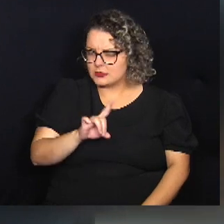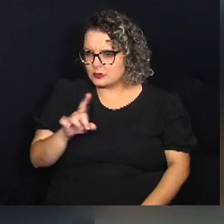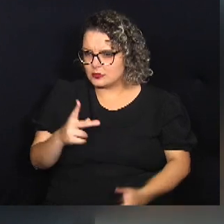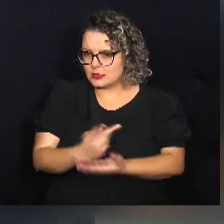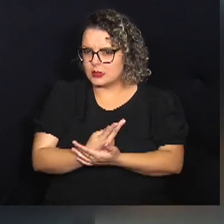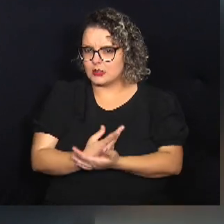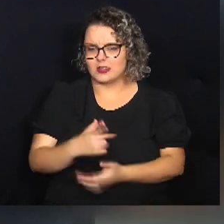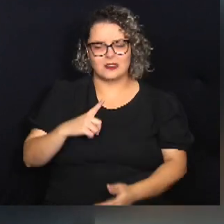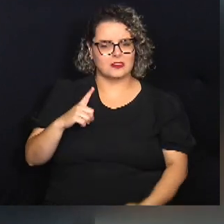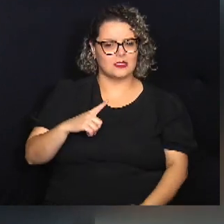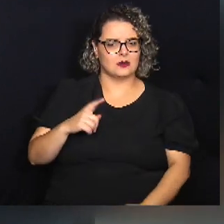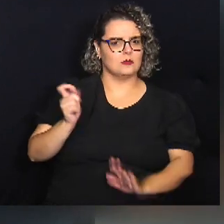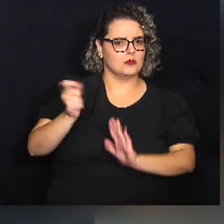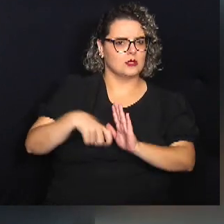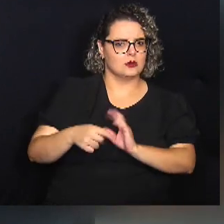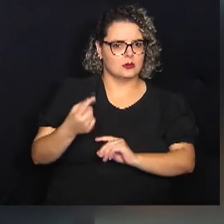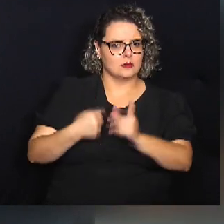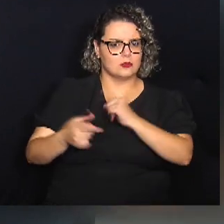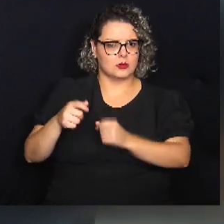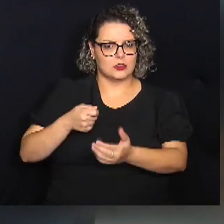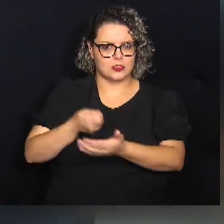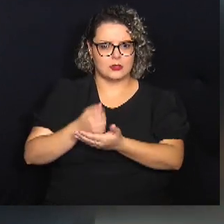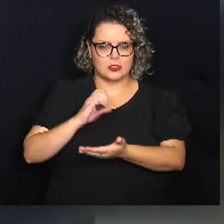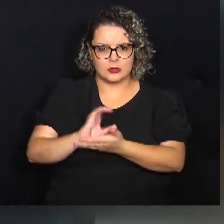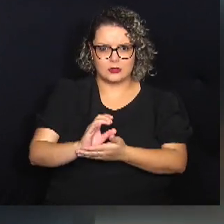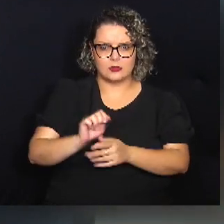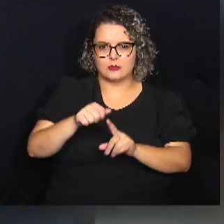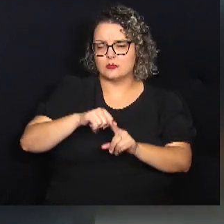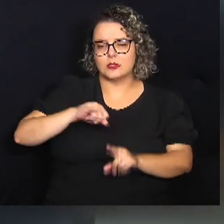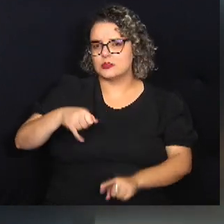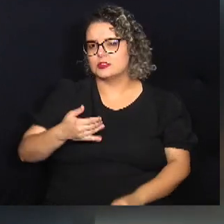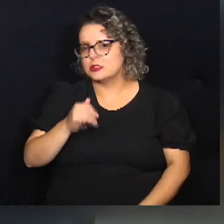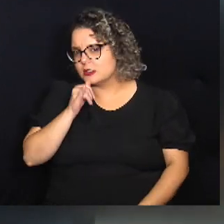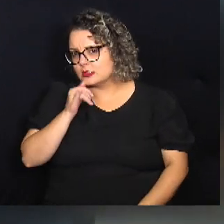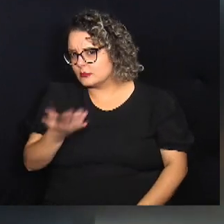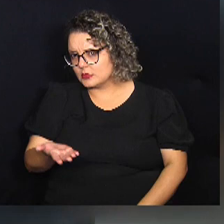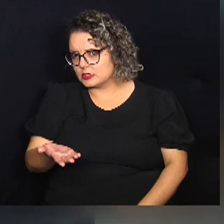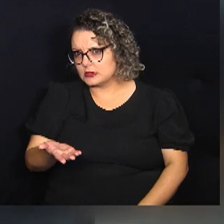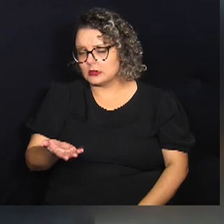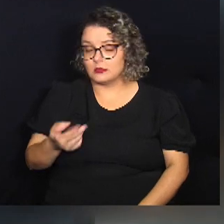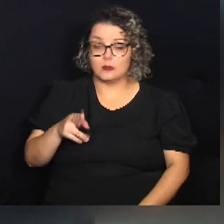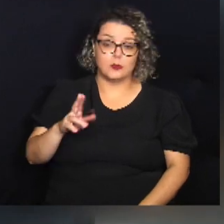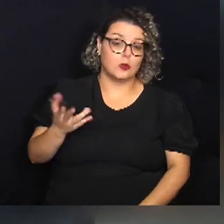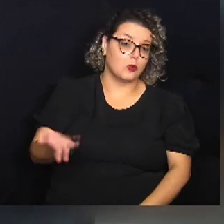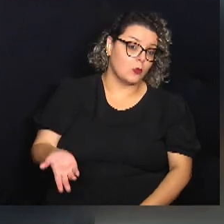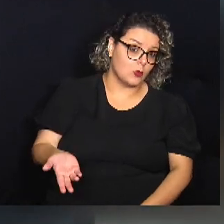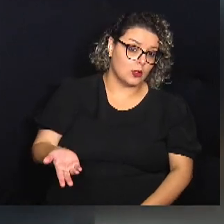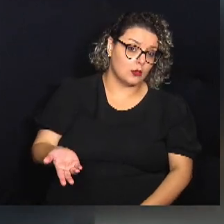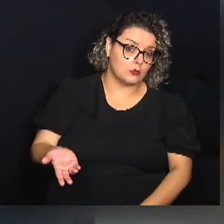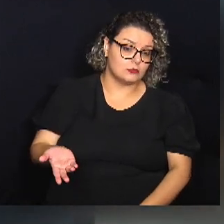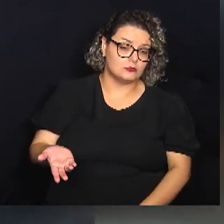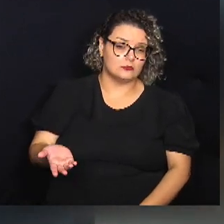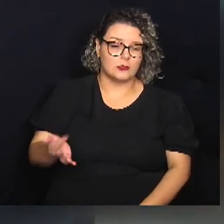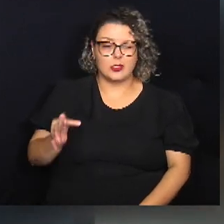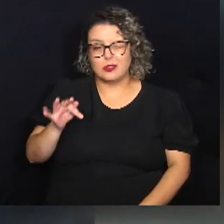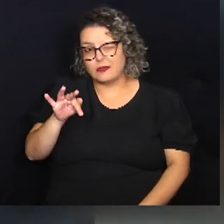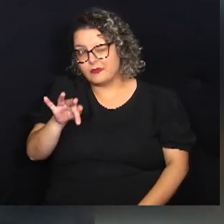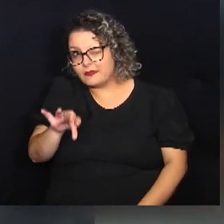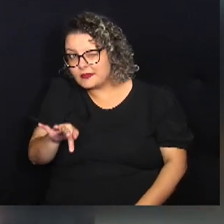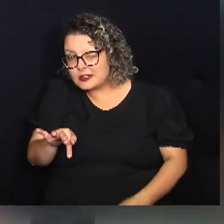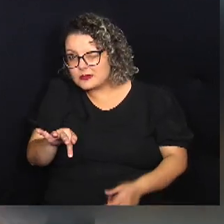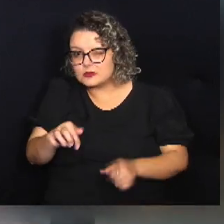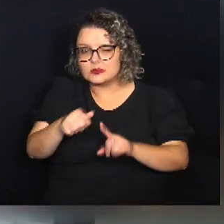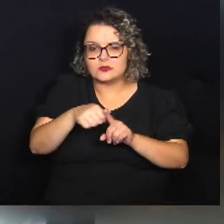uma execução de emenda nessa perspectiva em janeiro, né? Ou até mesmo ali finalzinho de